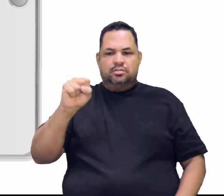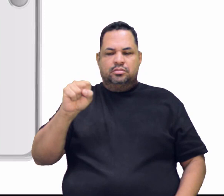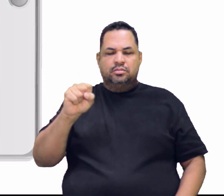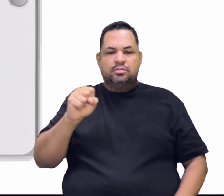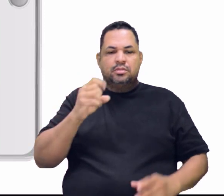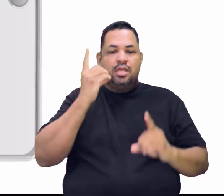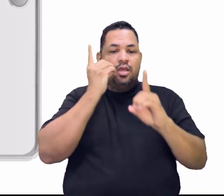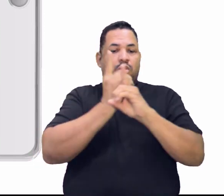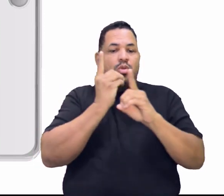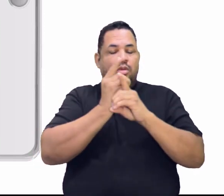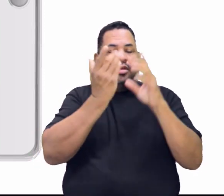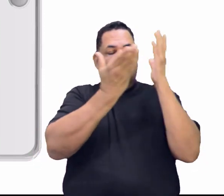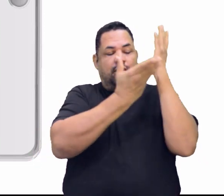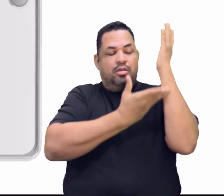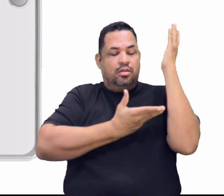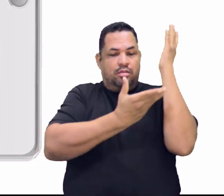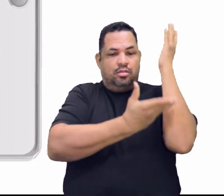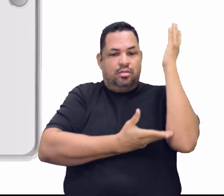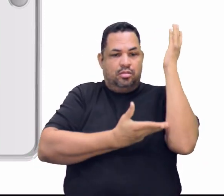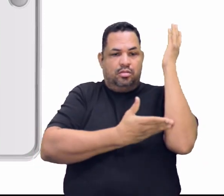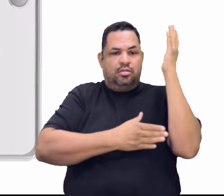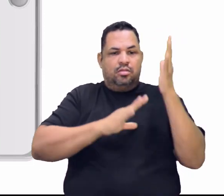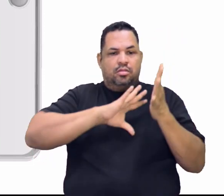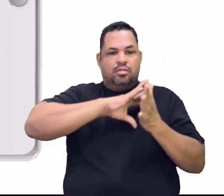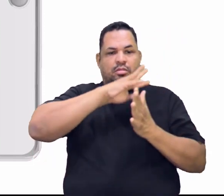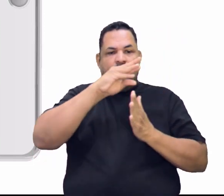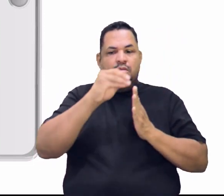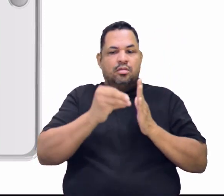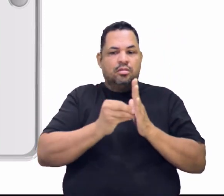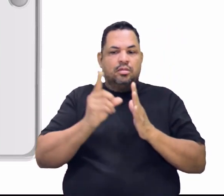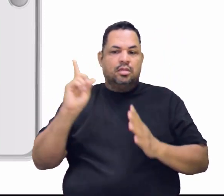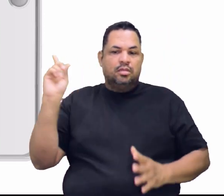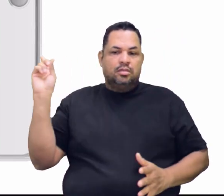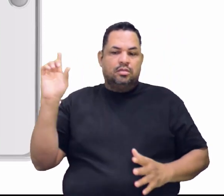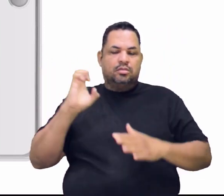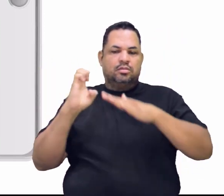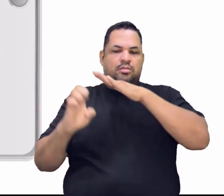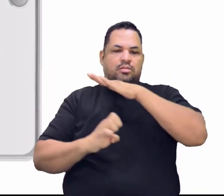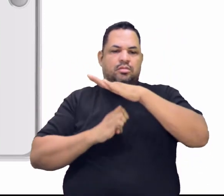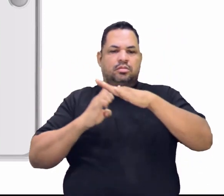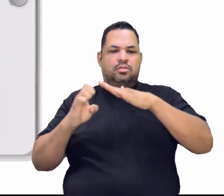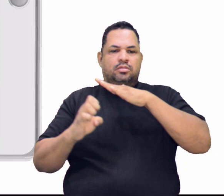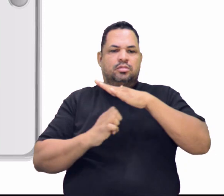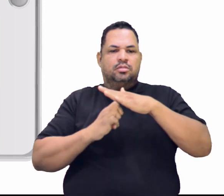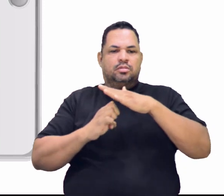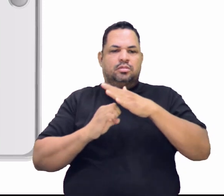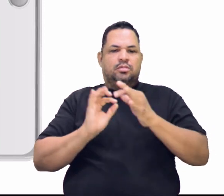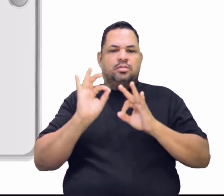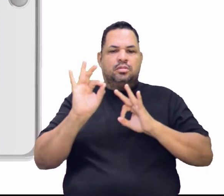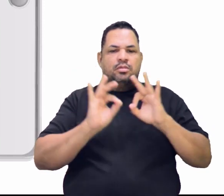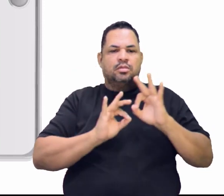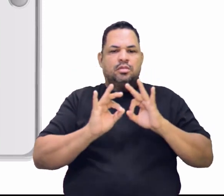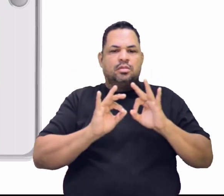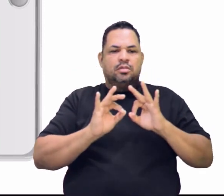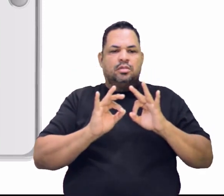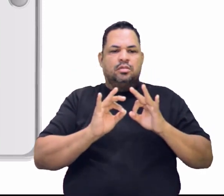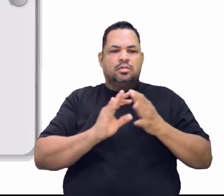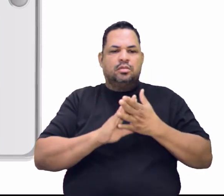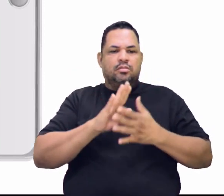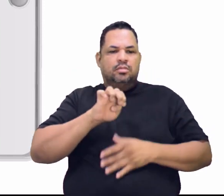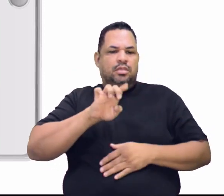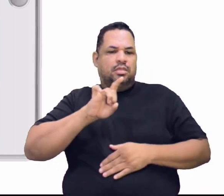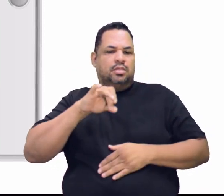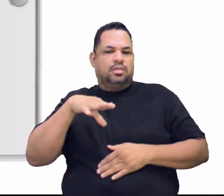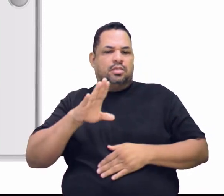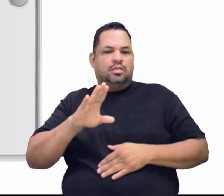interesse. A Amazon Street Navigation com a NTD e Barão de